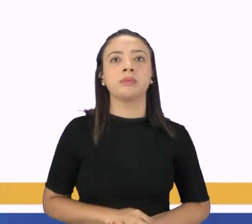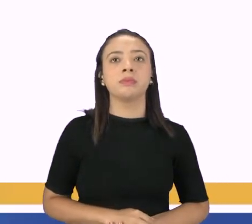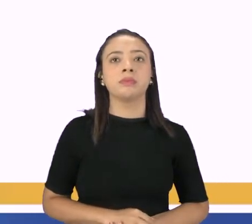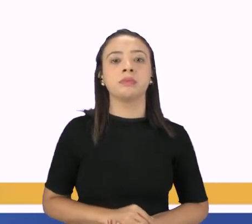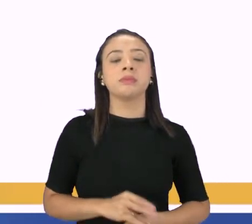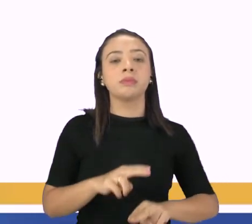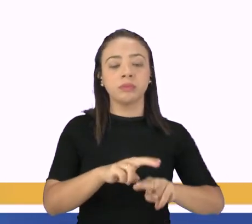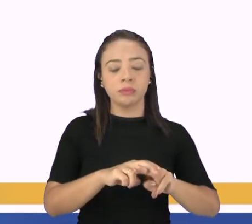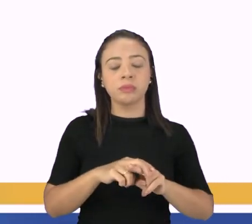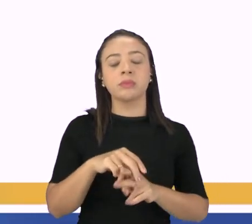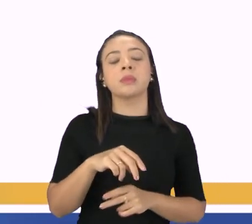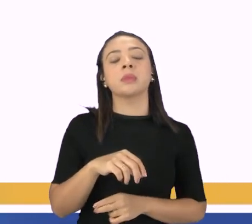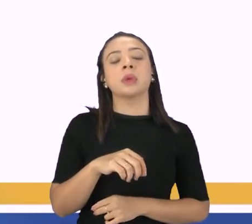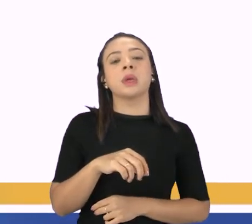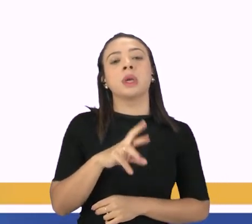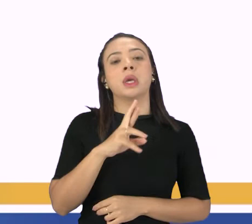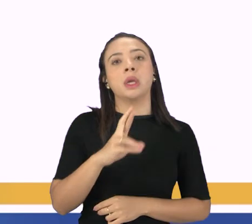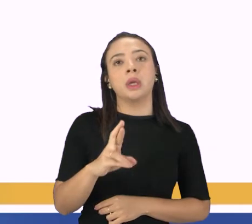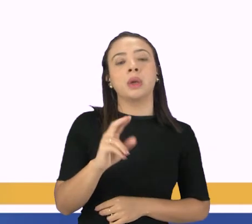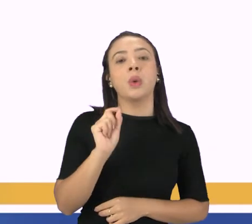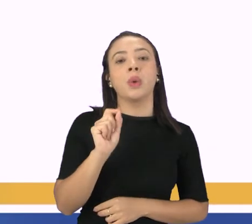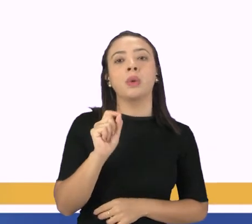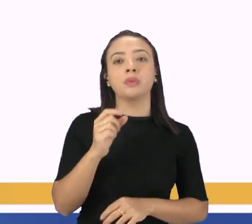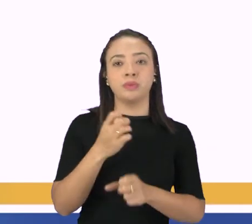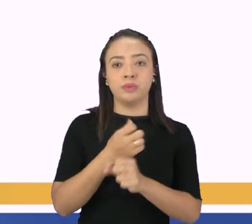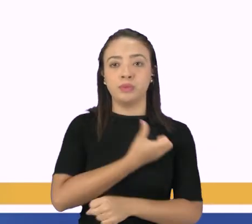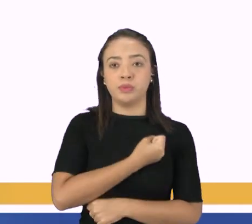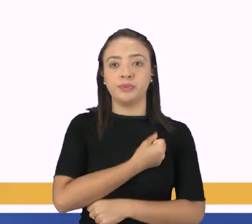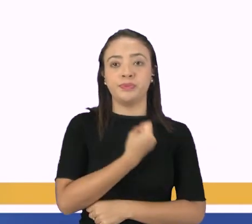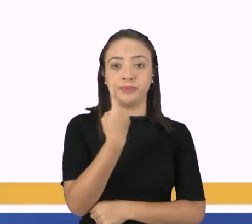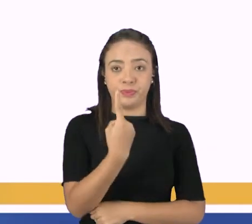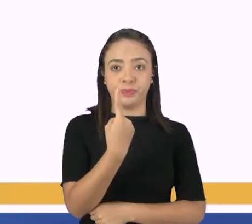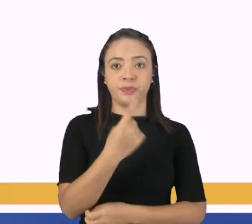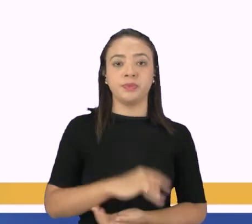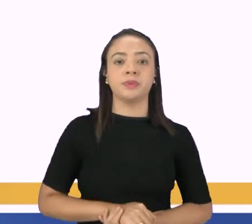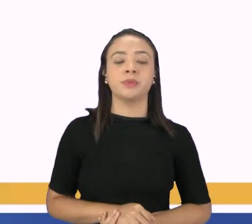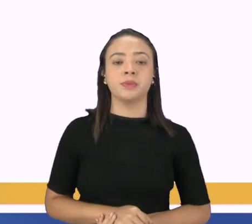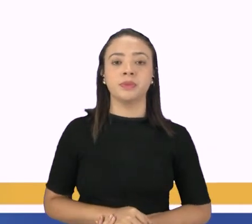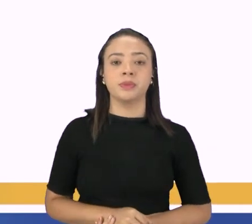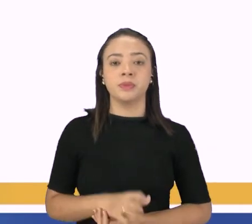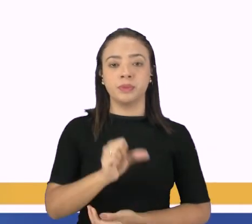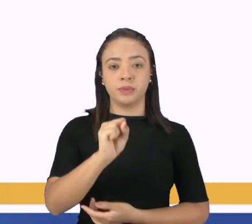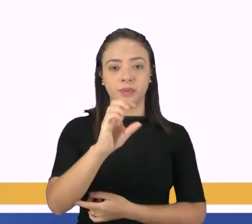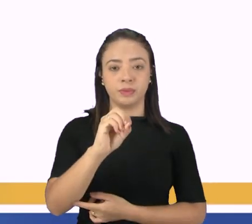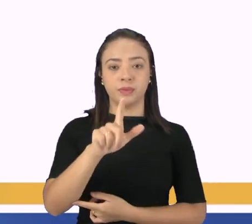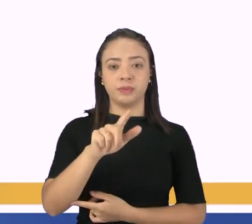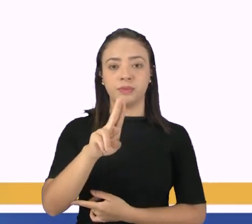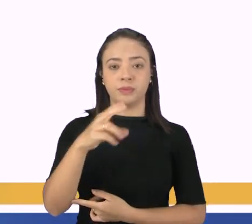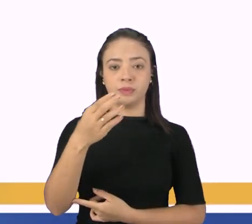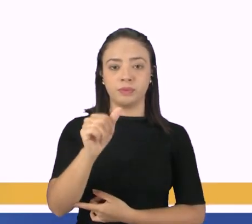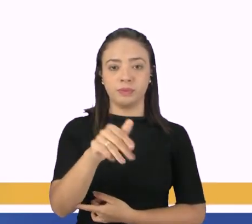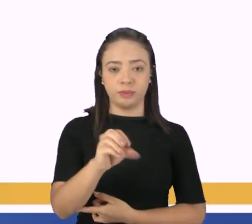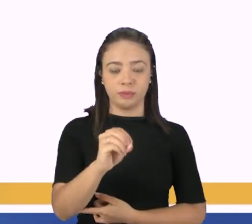raiz real na solução, que neste caso é o número 1. Então, solução igual a 1.